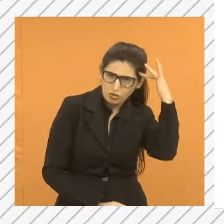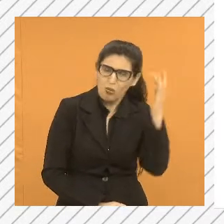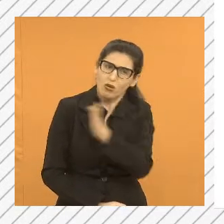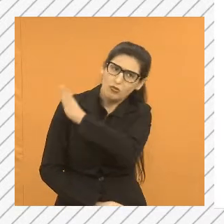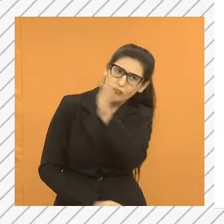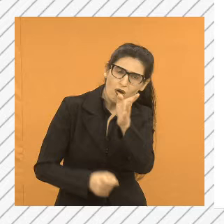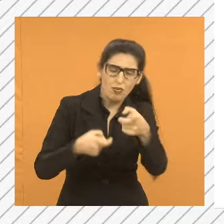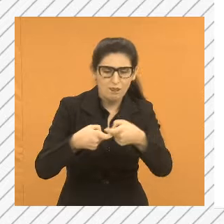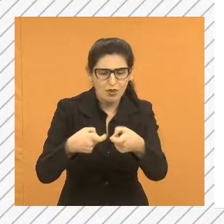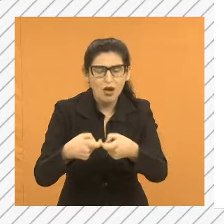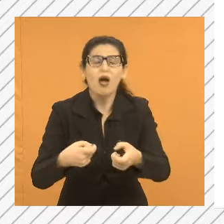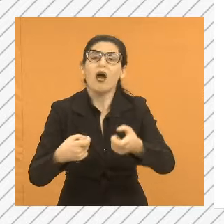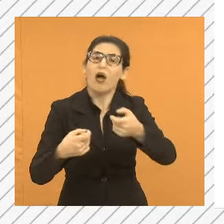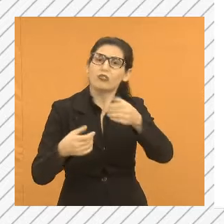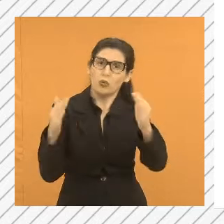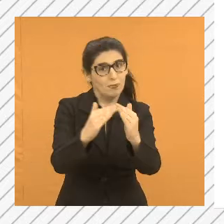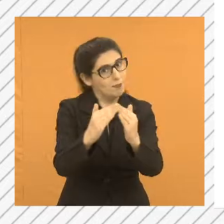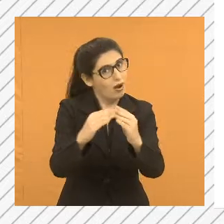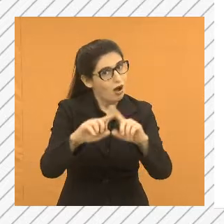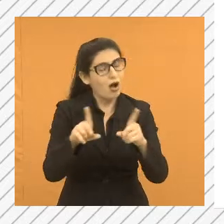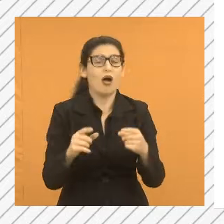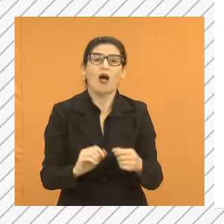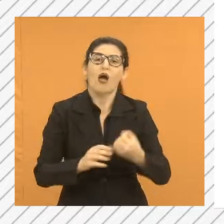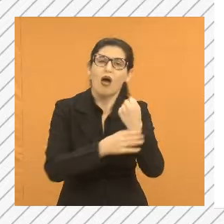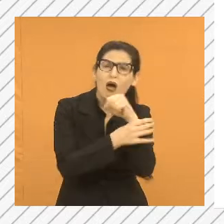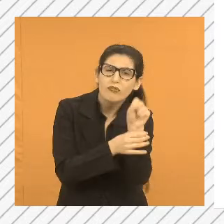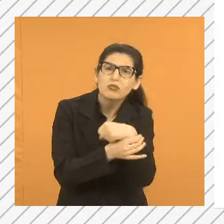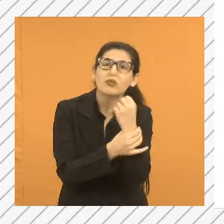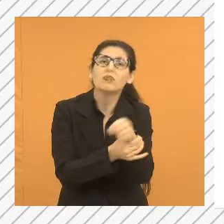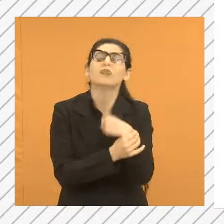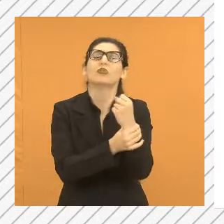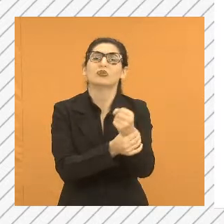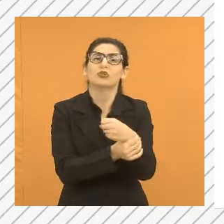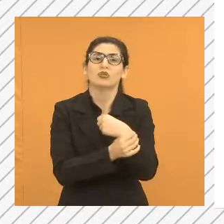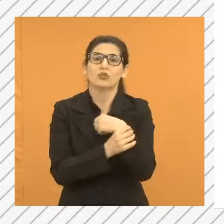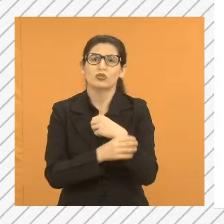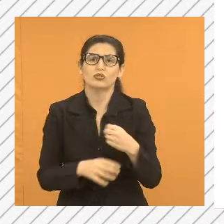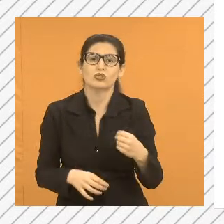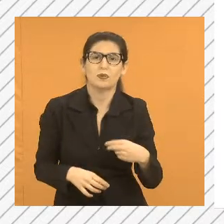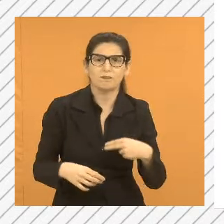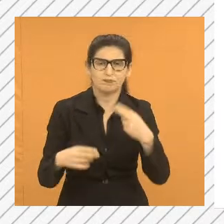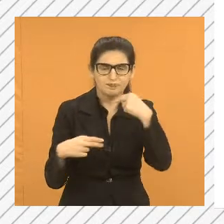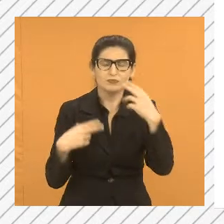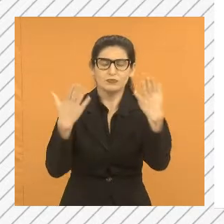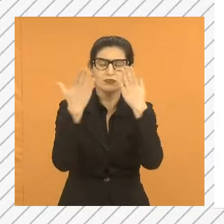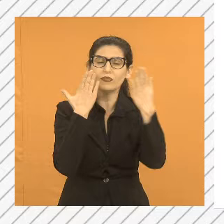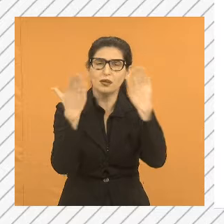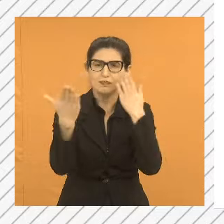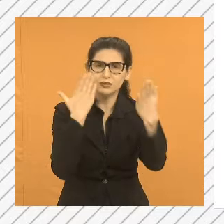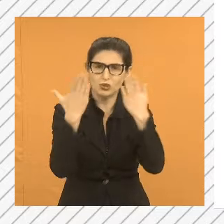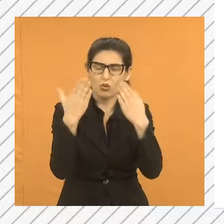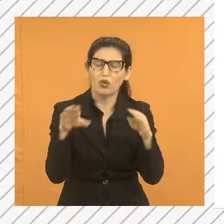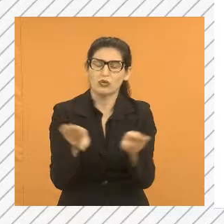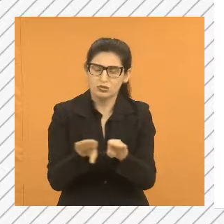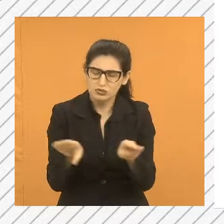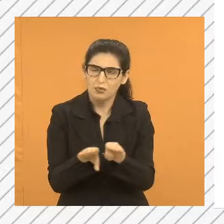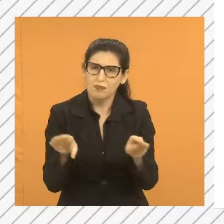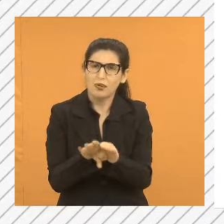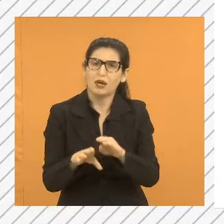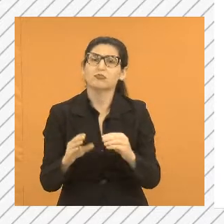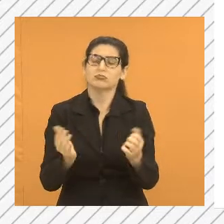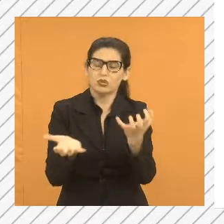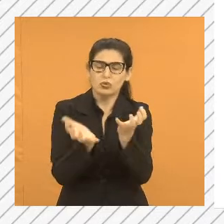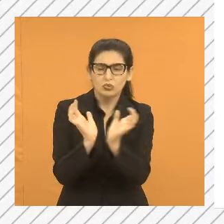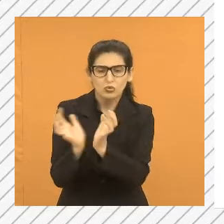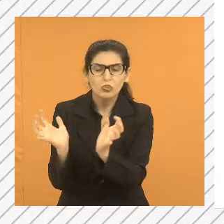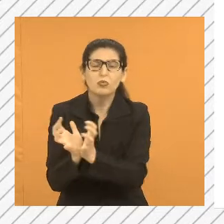outras, fisioterapia, fonoaudiologia, nutricionista e psicólogos, que também compõem a equipe do Melhor em